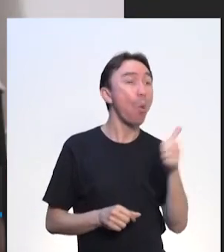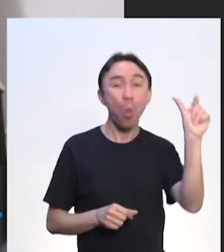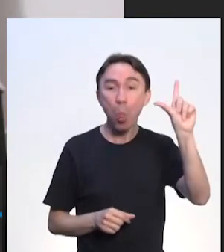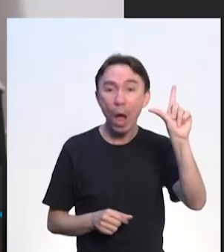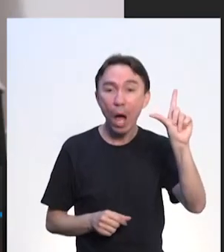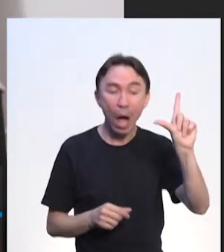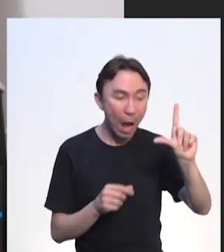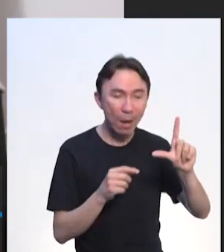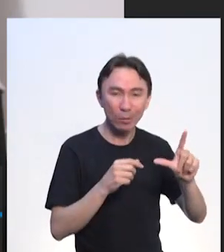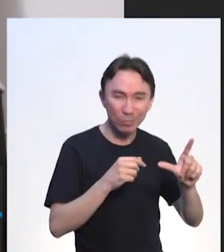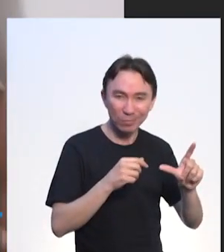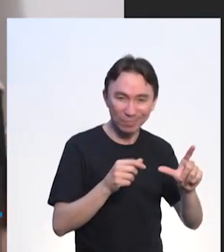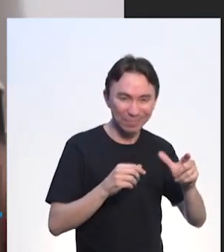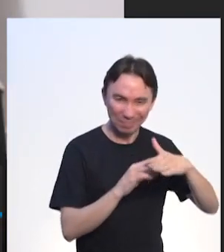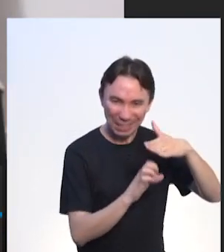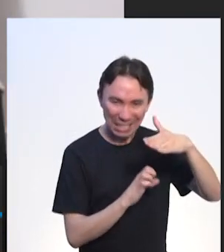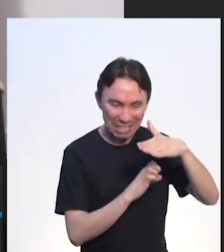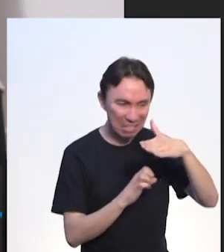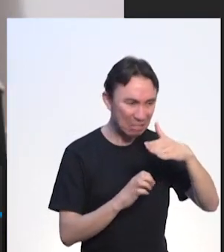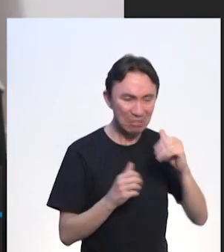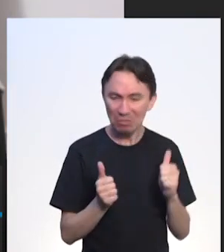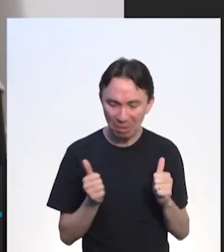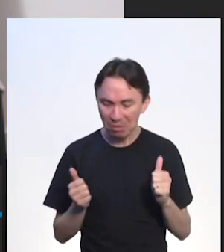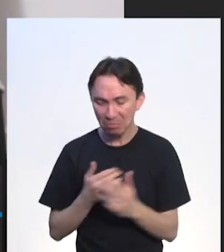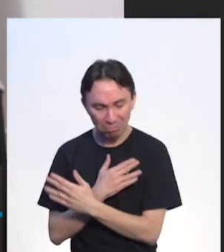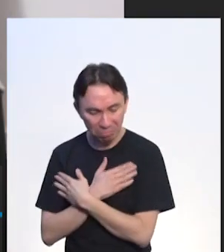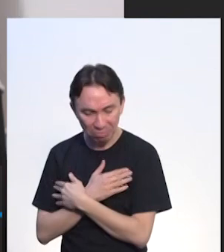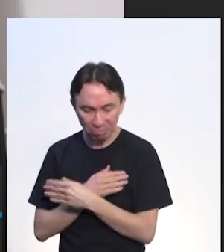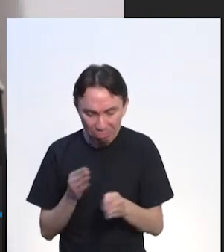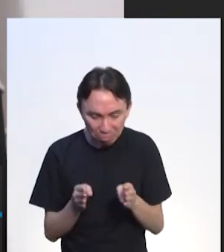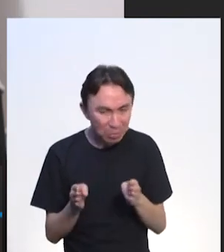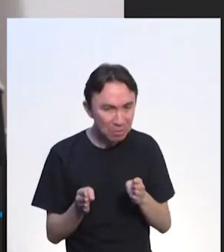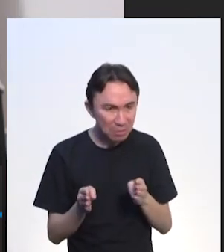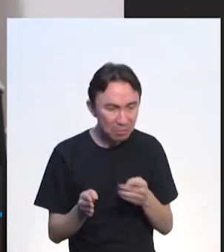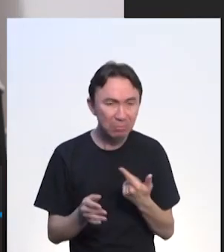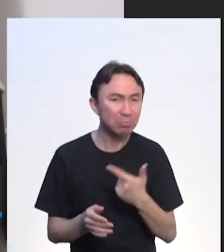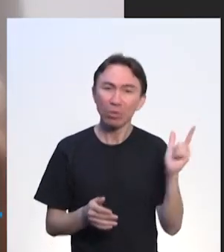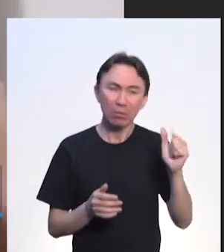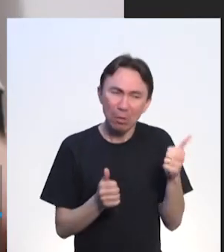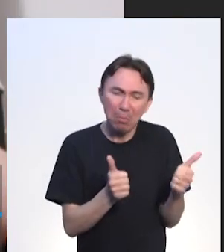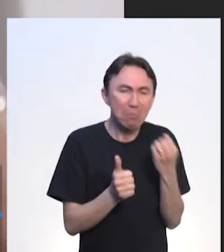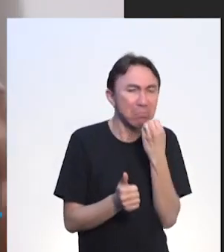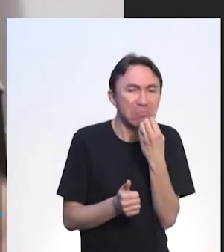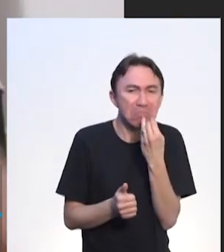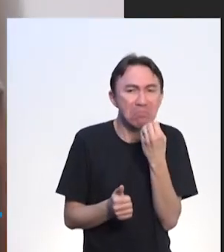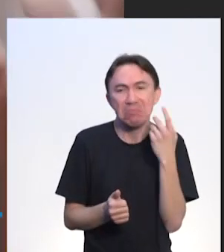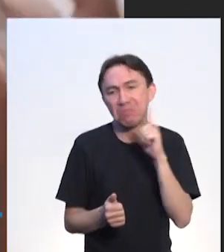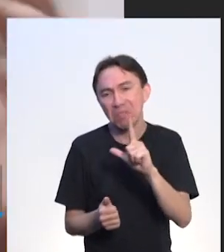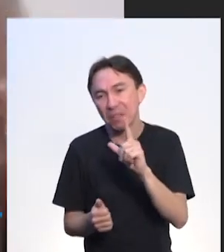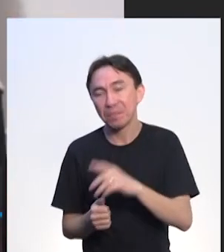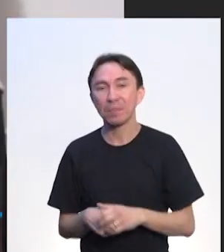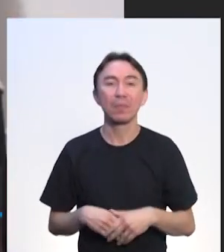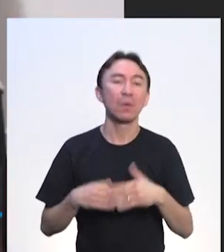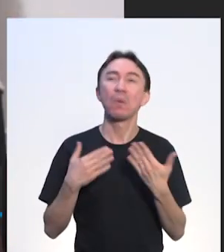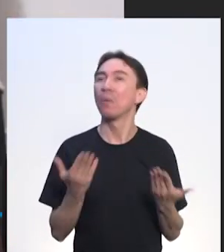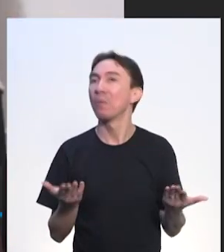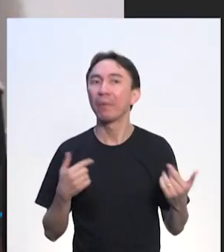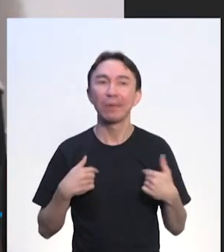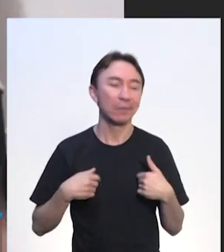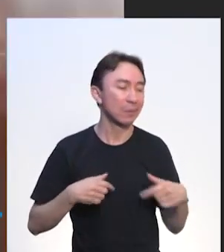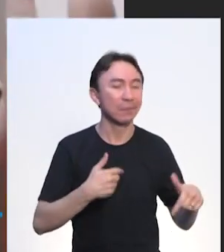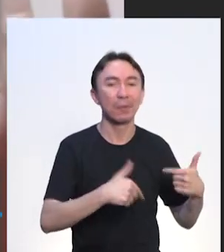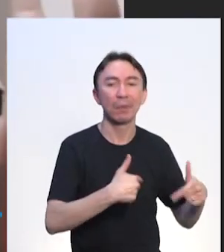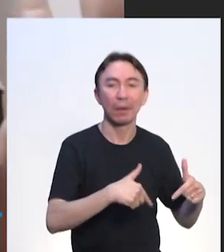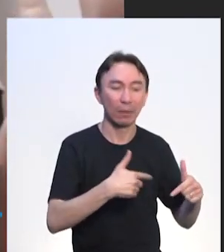desempregada, mas ok. Ou, por exemplo, quando eu vou mudar de um emprego daqui para os Estados Unidos, para